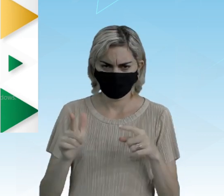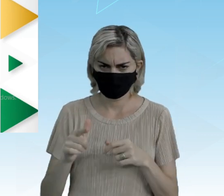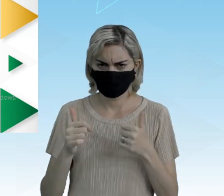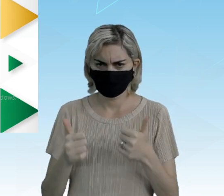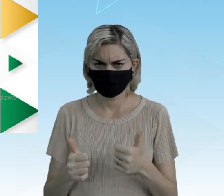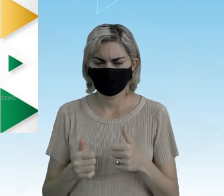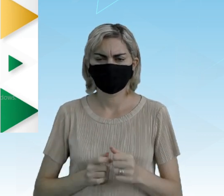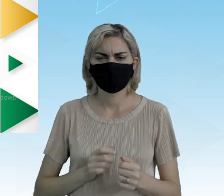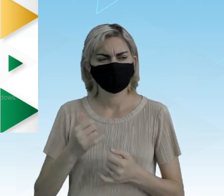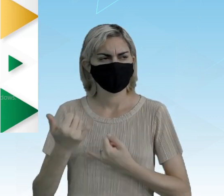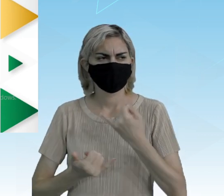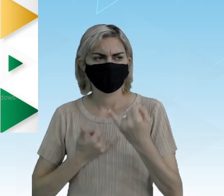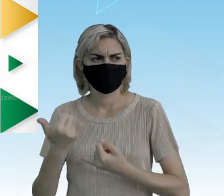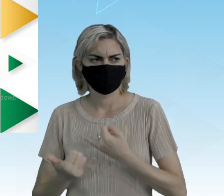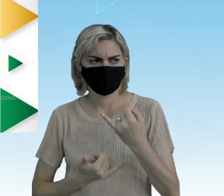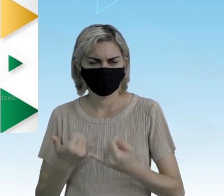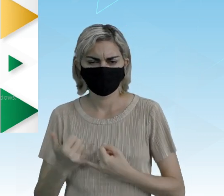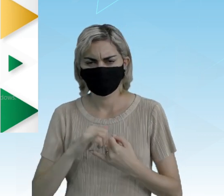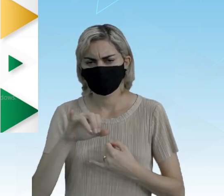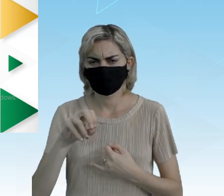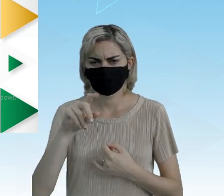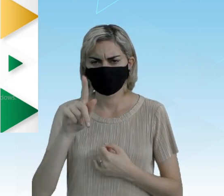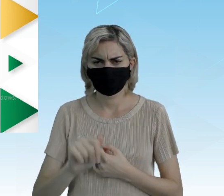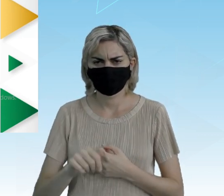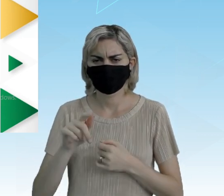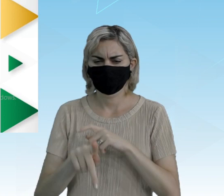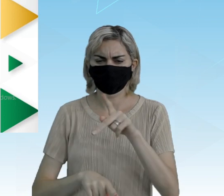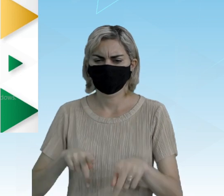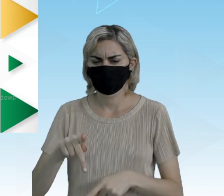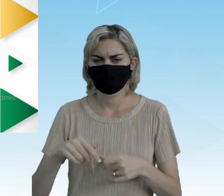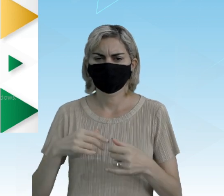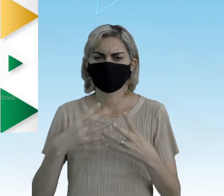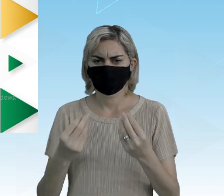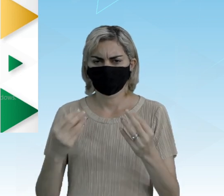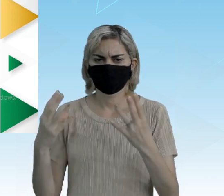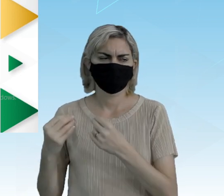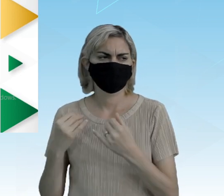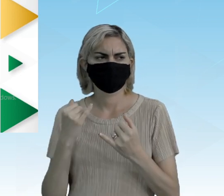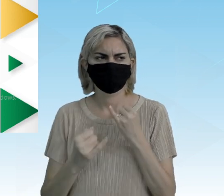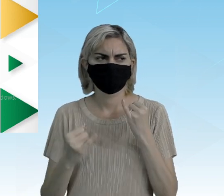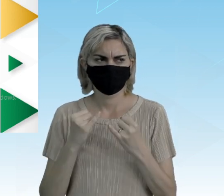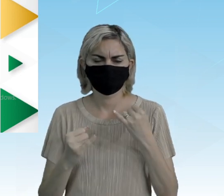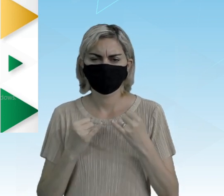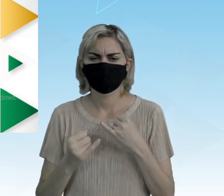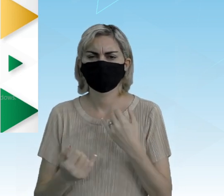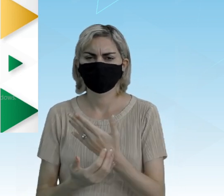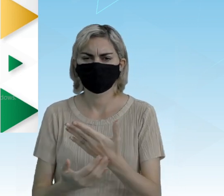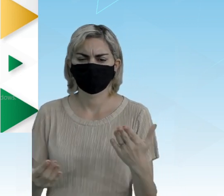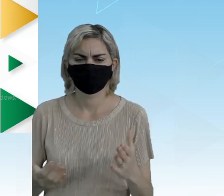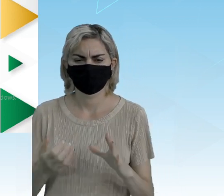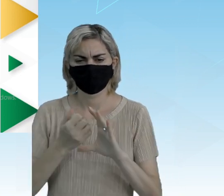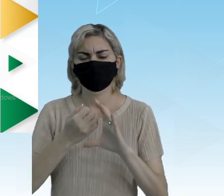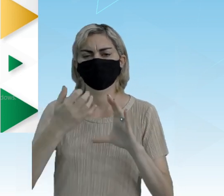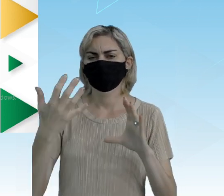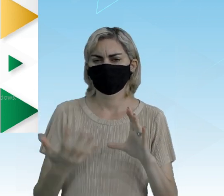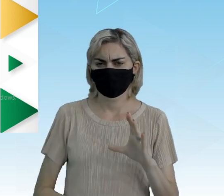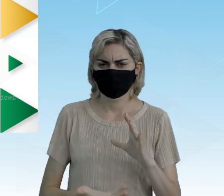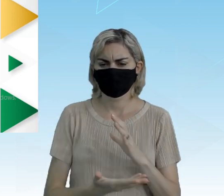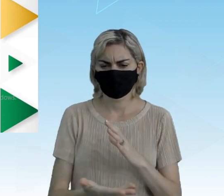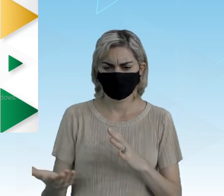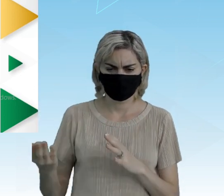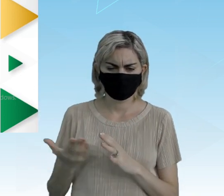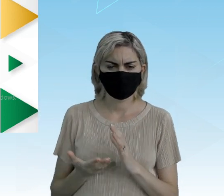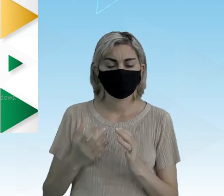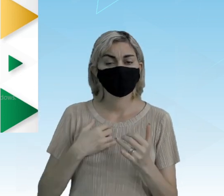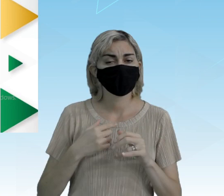tá? A brincadeira e o jogo popular, eles são muito parecidos, tá? As características são muito